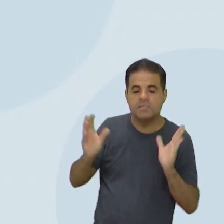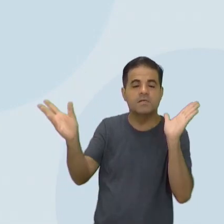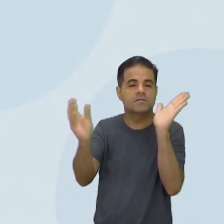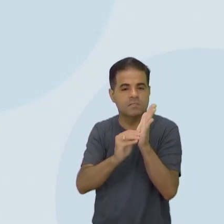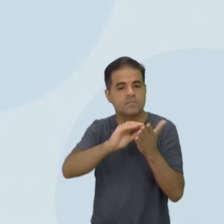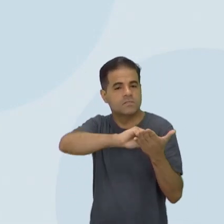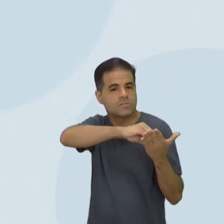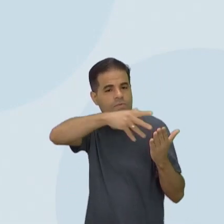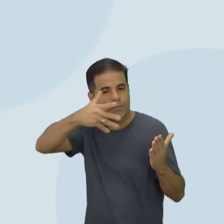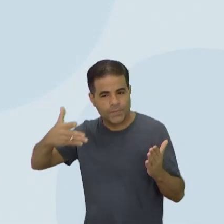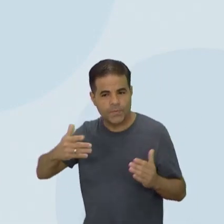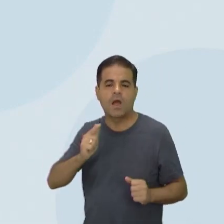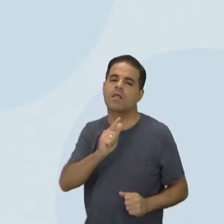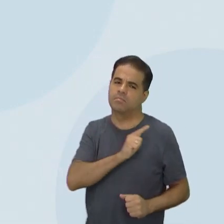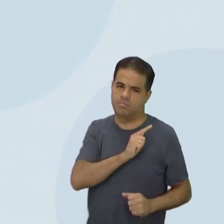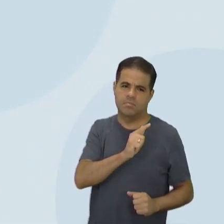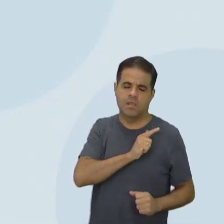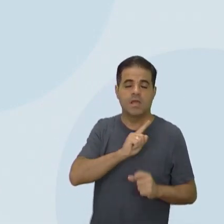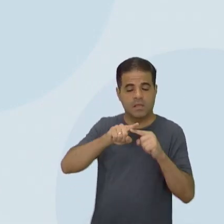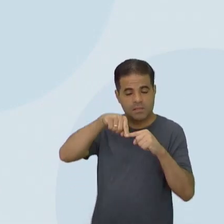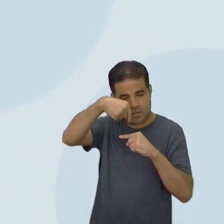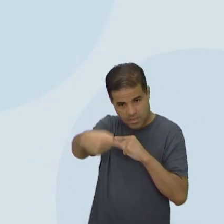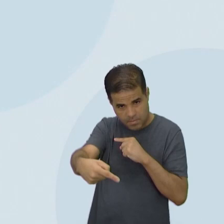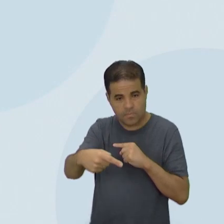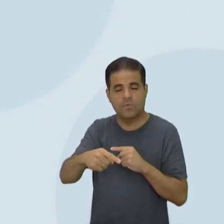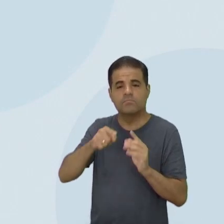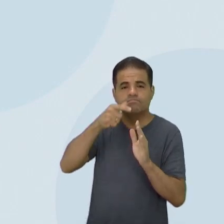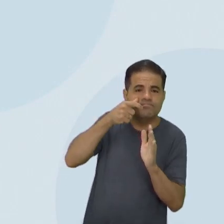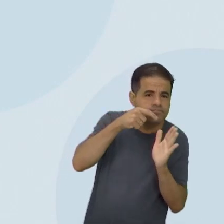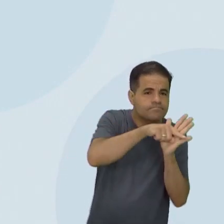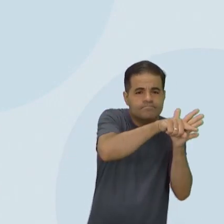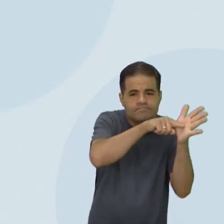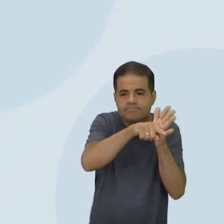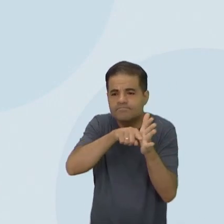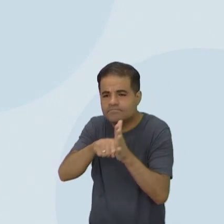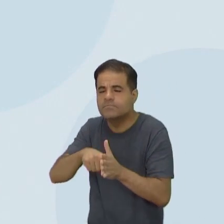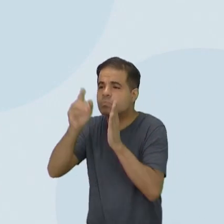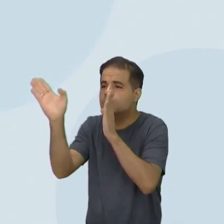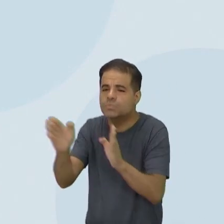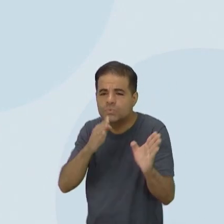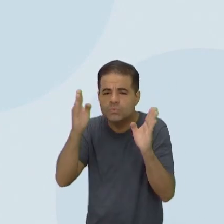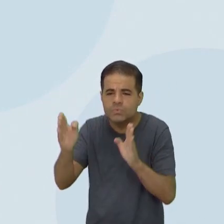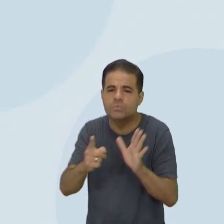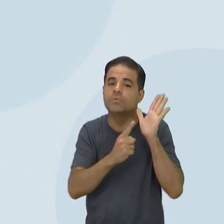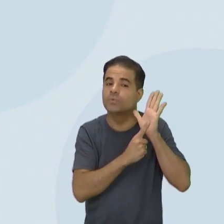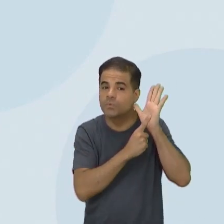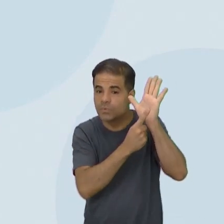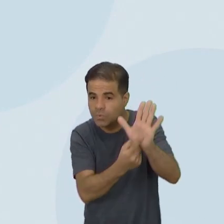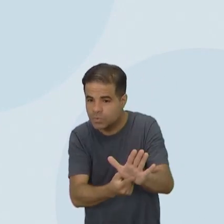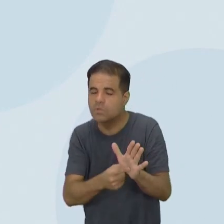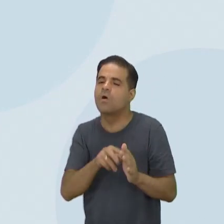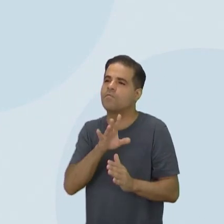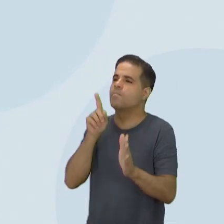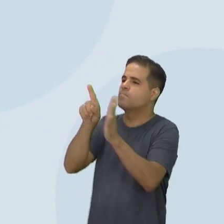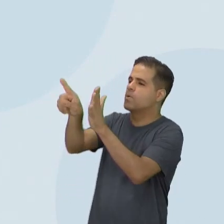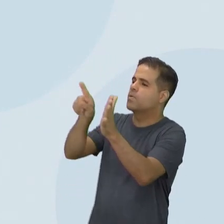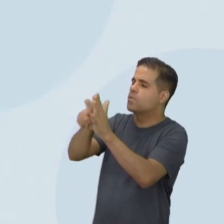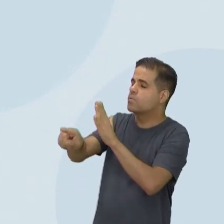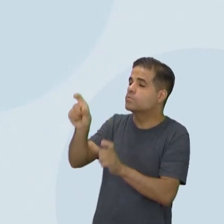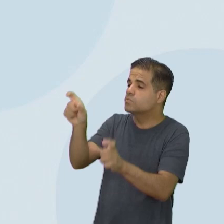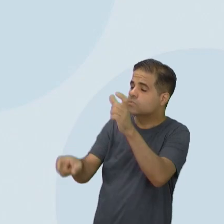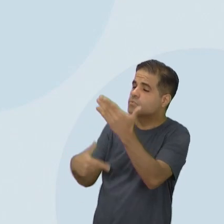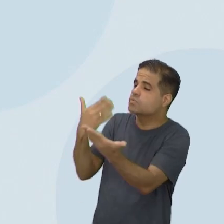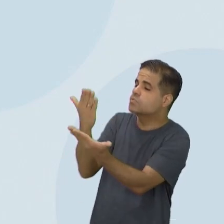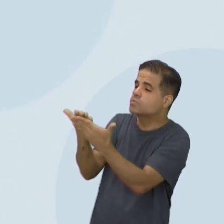unidade curricular, né? Que após esse momento de pesquisa, produção e apresentação, vamos questionar os